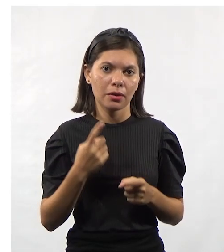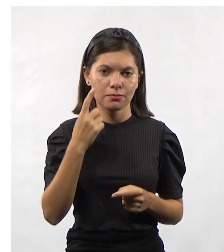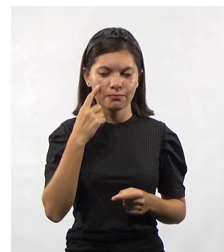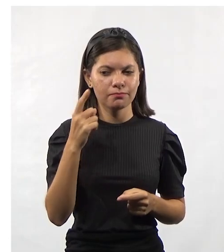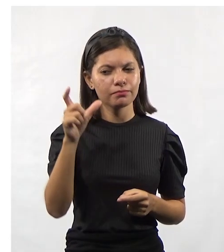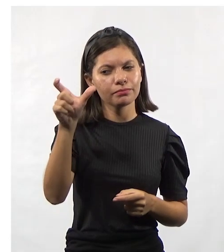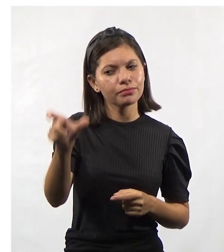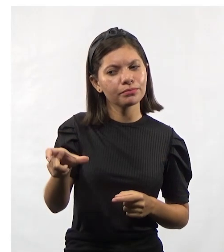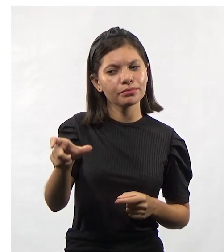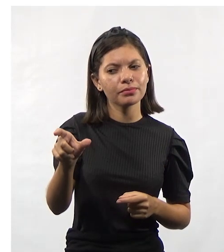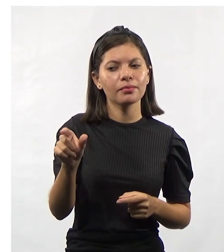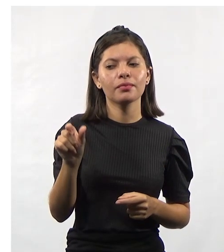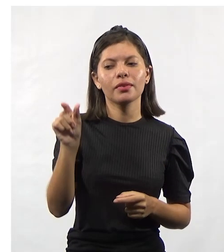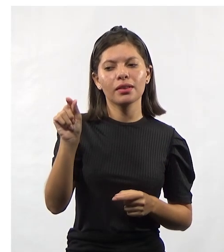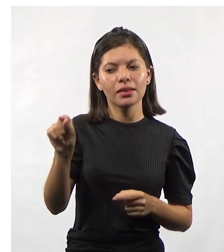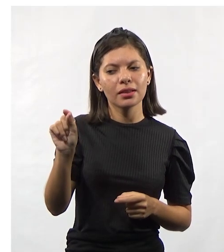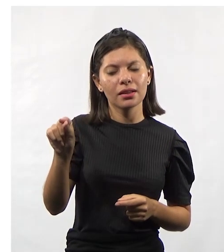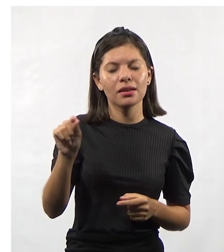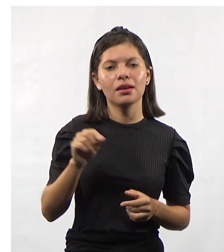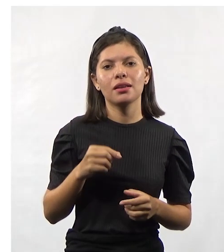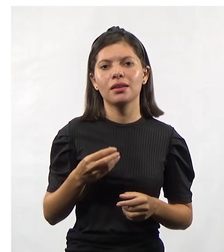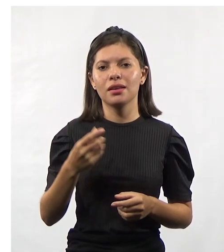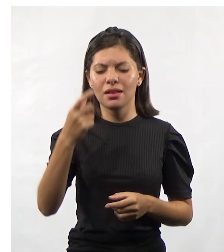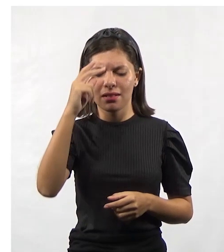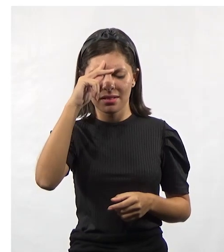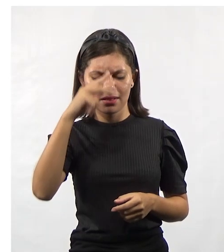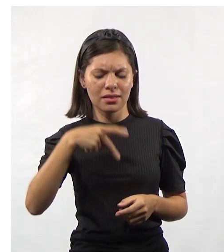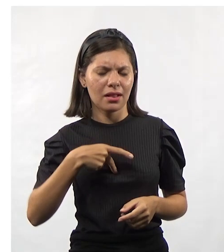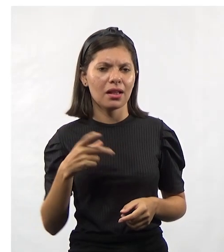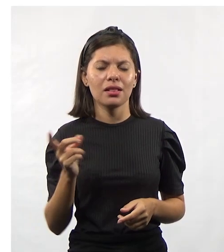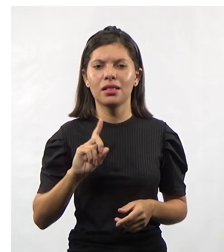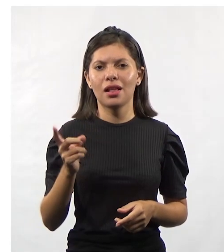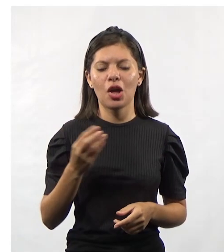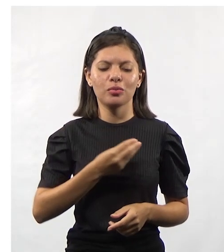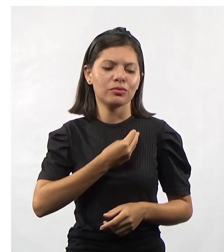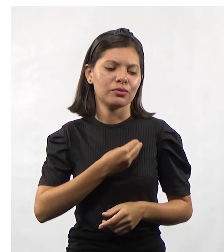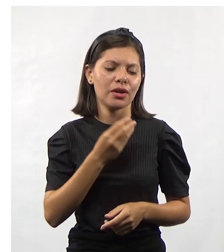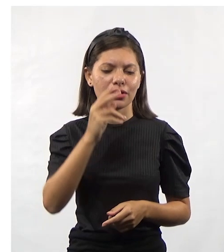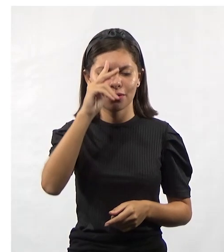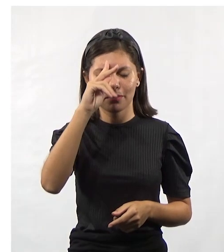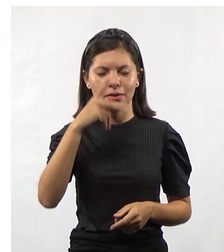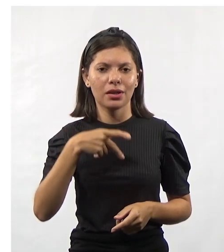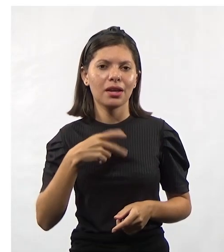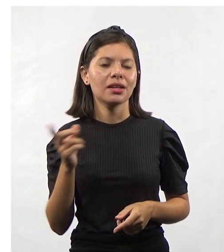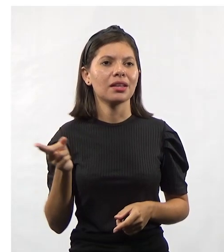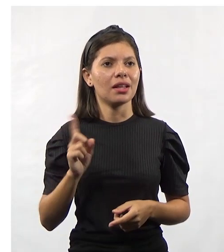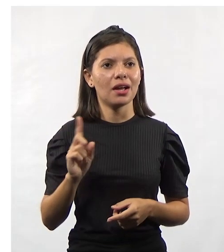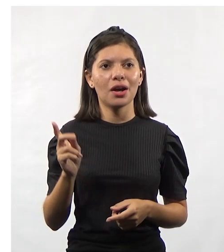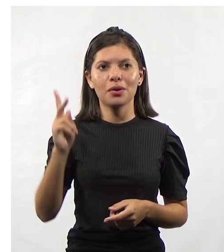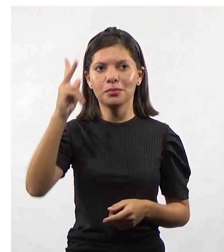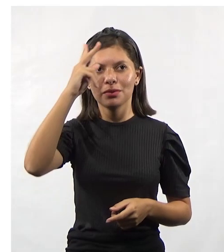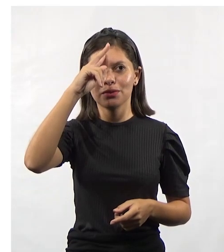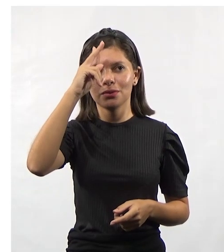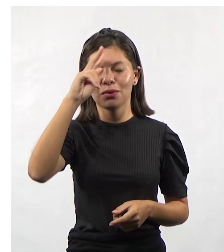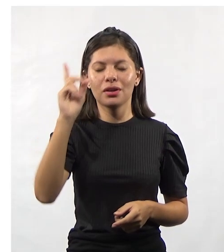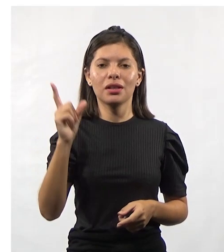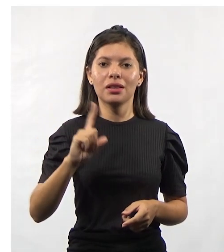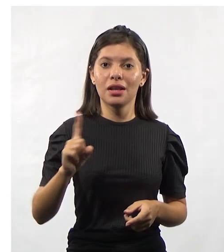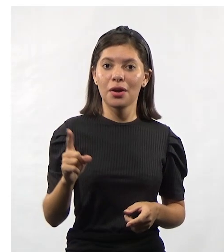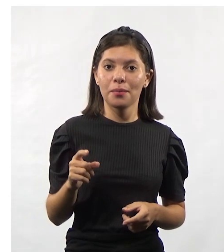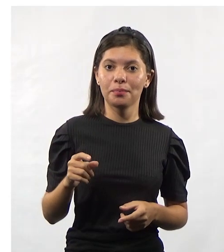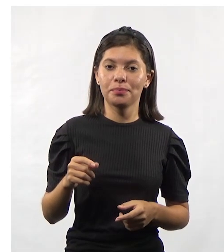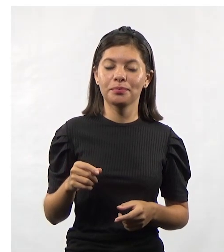de novo, eu vou olhar para o outro a partir dele mesmo e não a partir de mim, da minha vivência, da